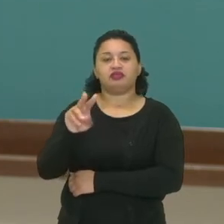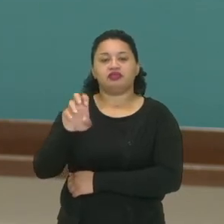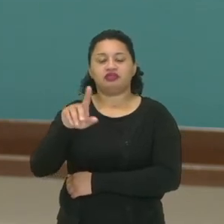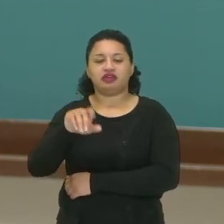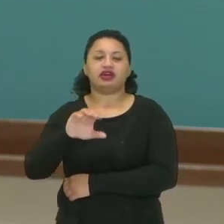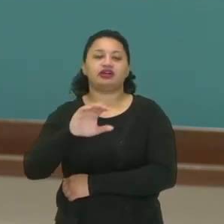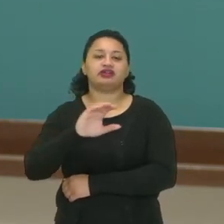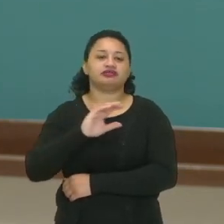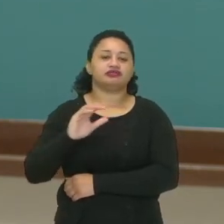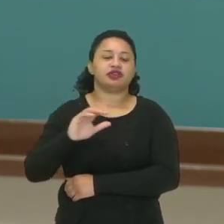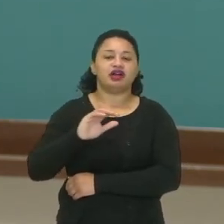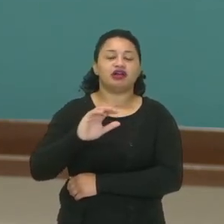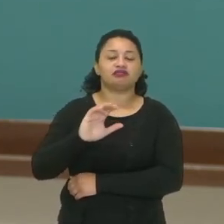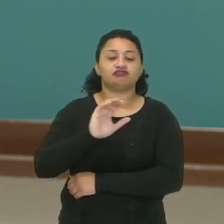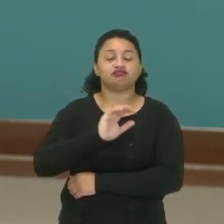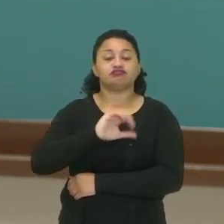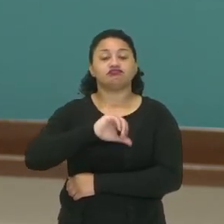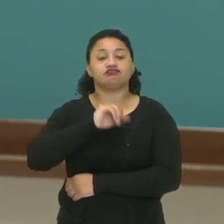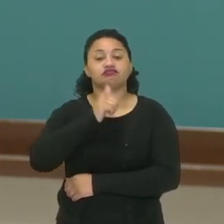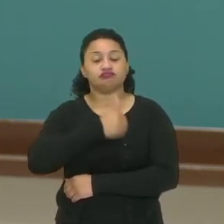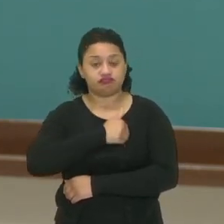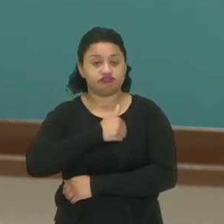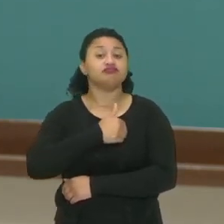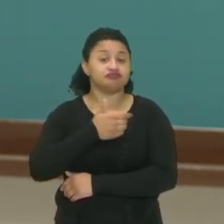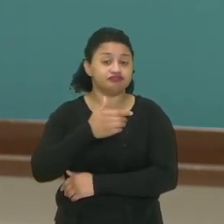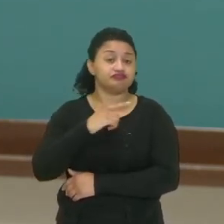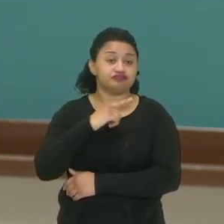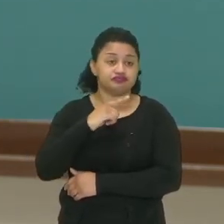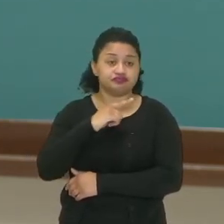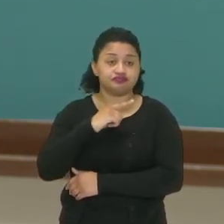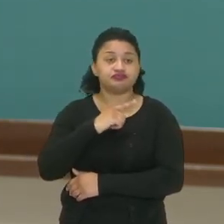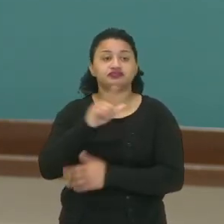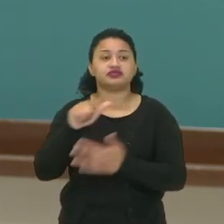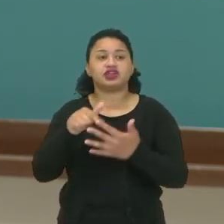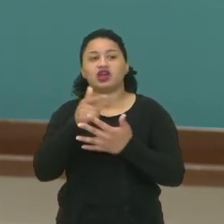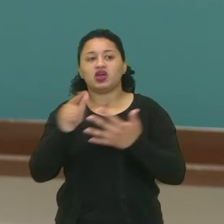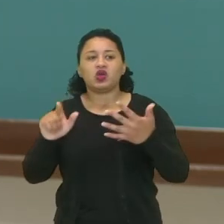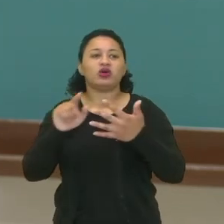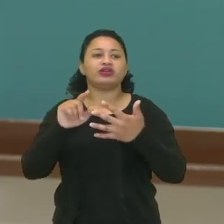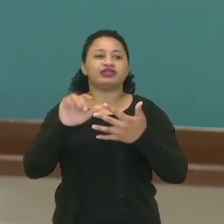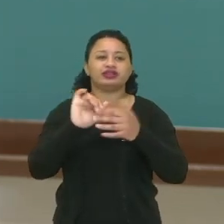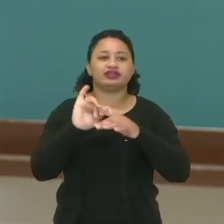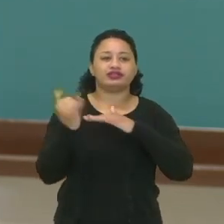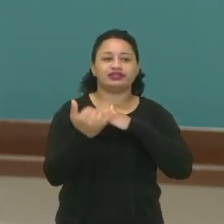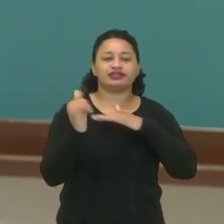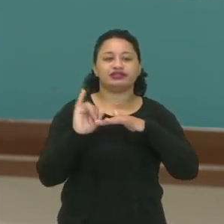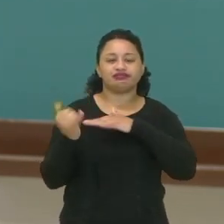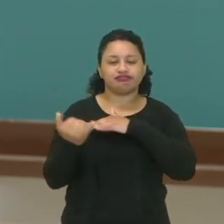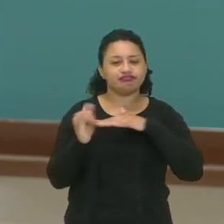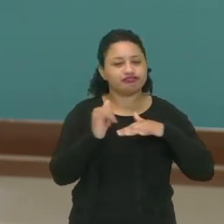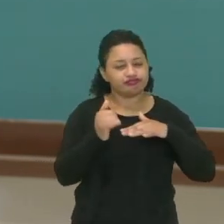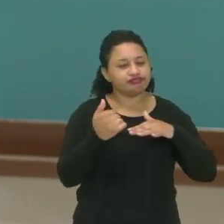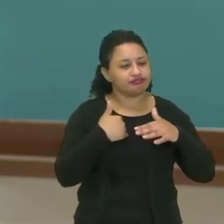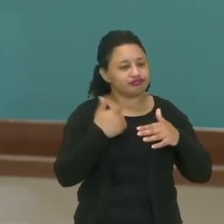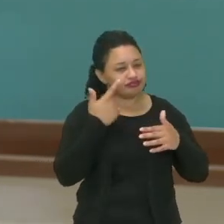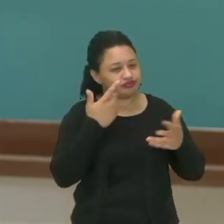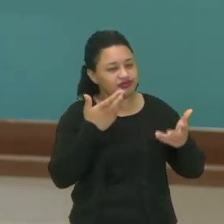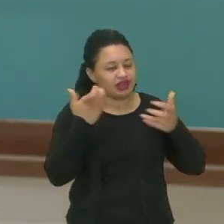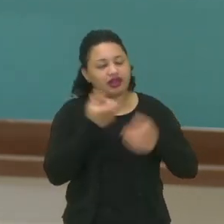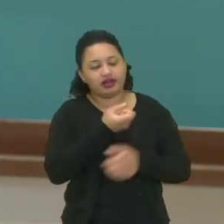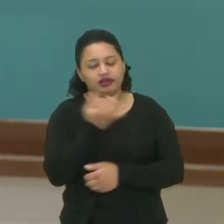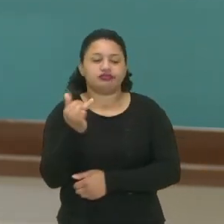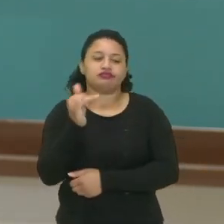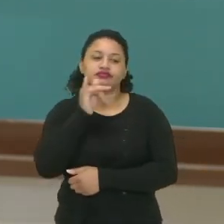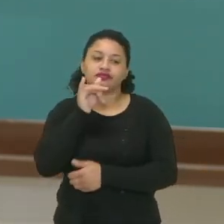Tomé e Príncipe, na verdade, e Tristão da Cunha, Santa Helena e a Ilha de Ascensão são exemplos de